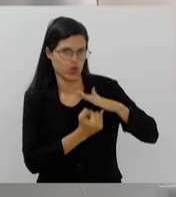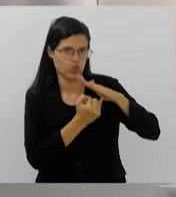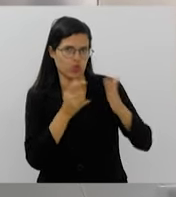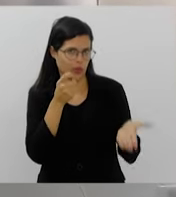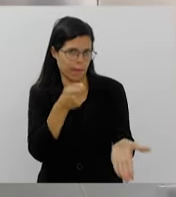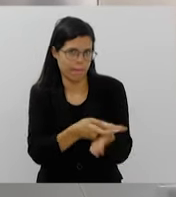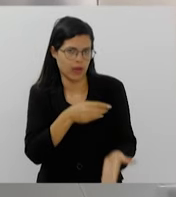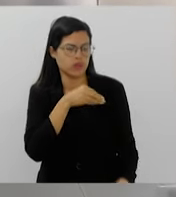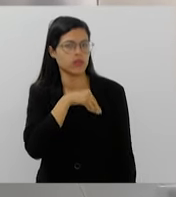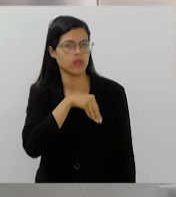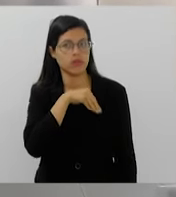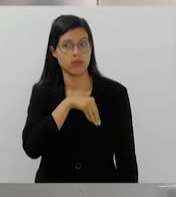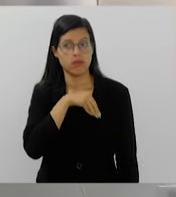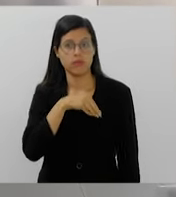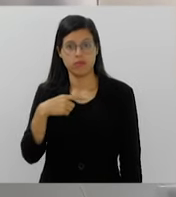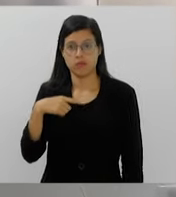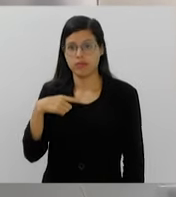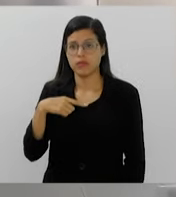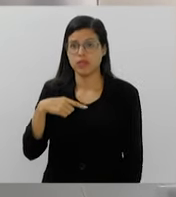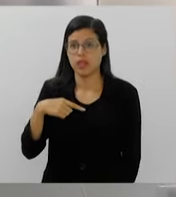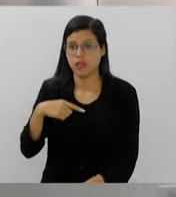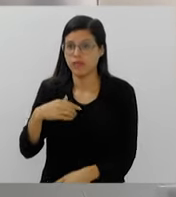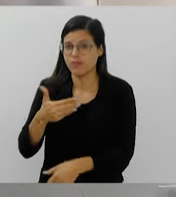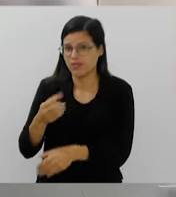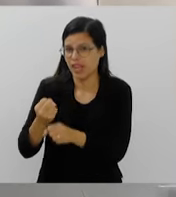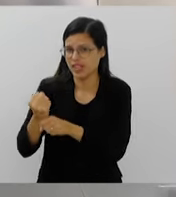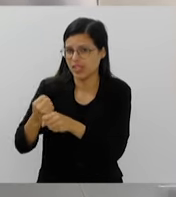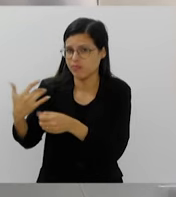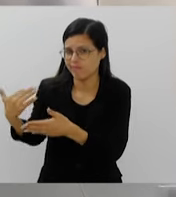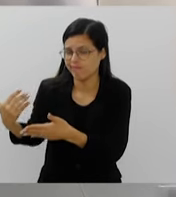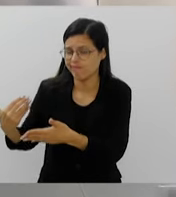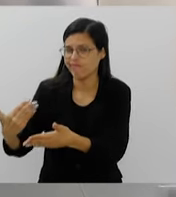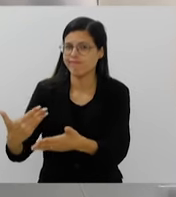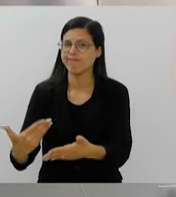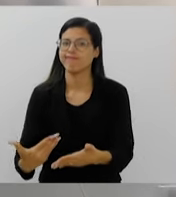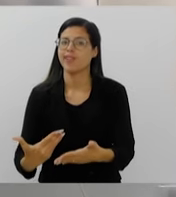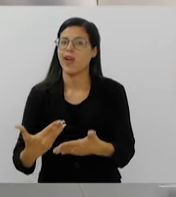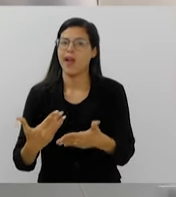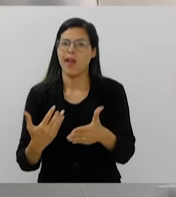houve, no, na última década, uma proliferação de sindicatos